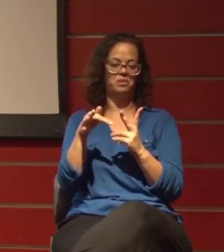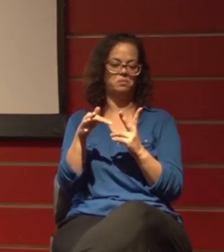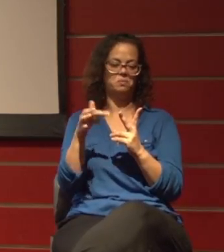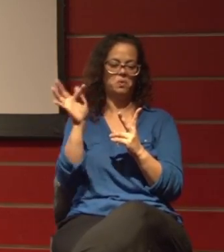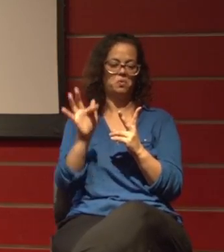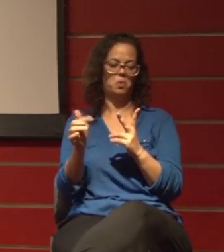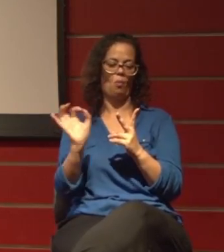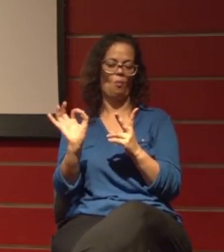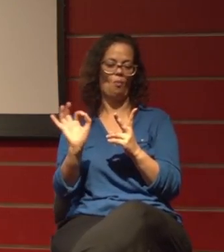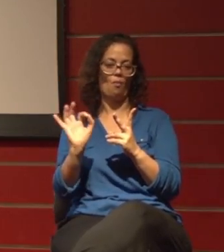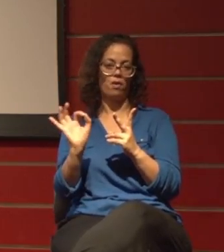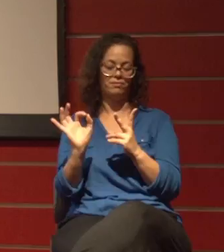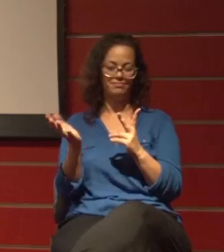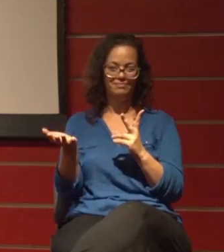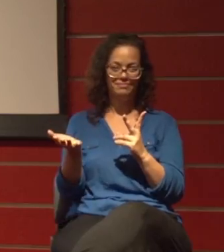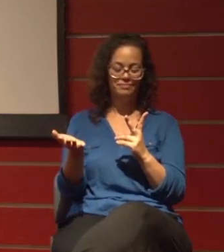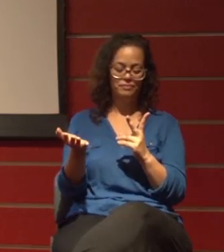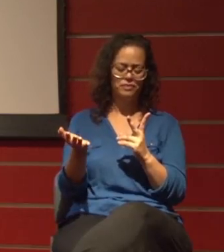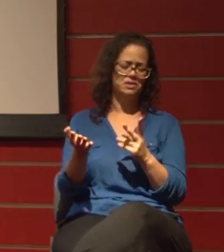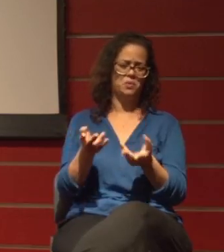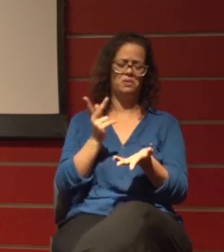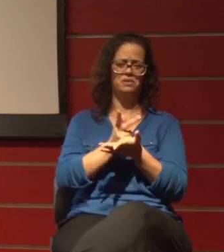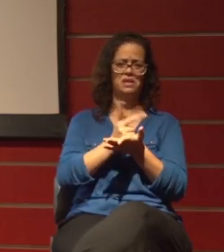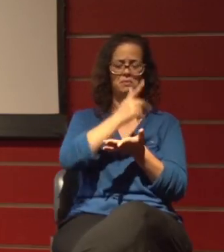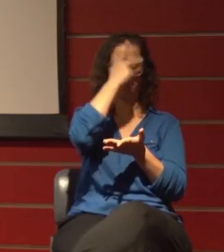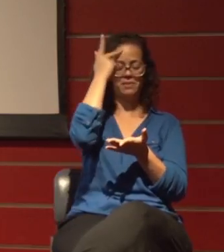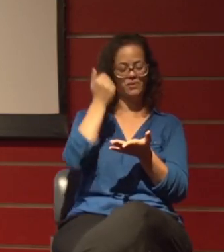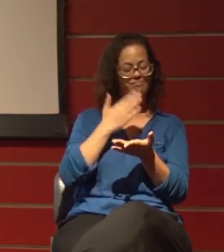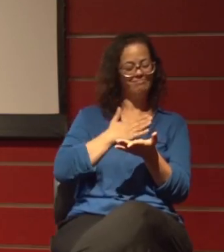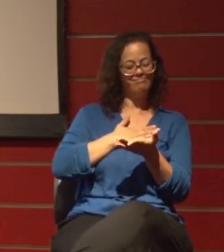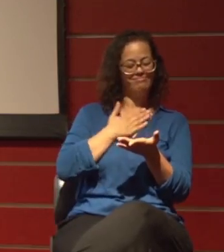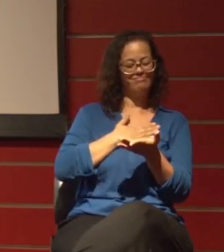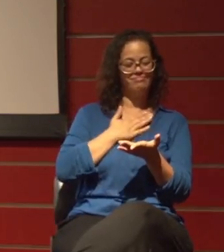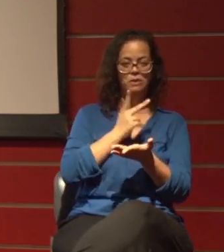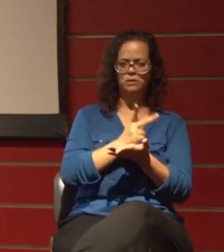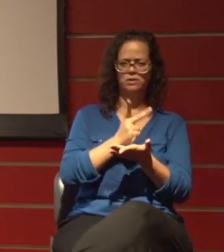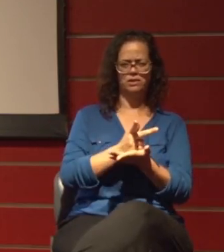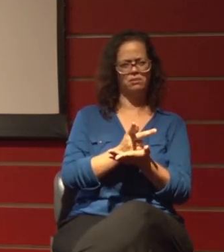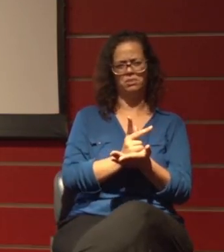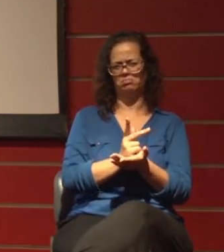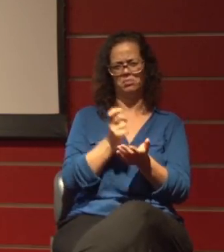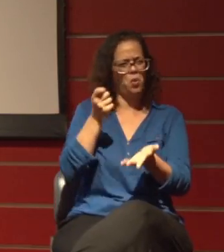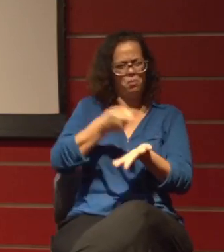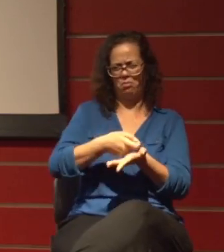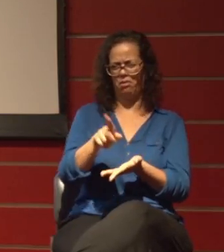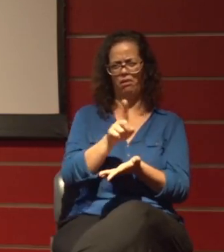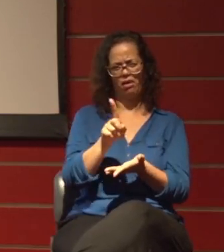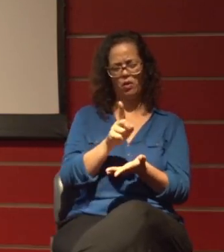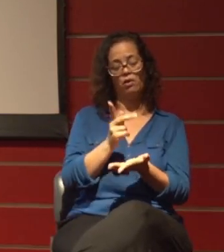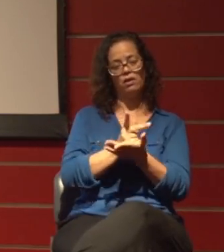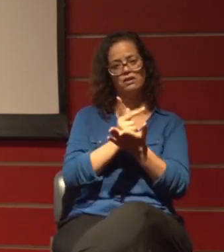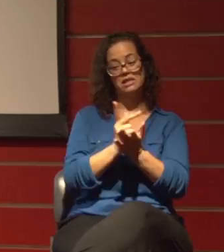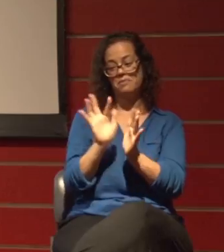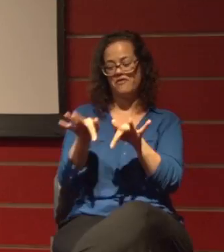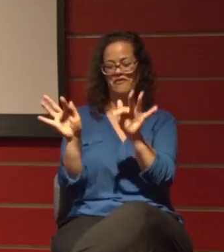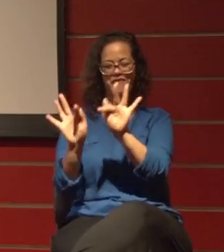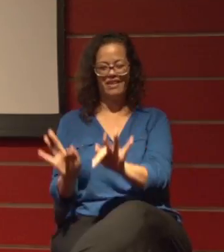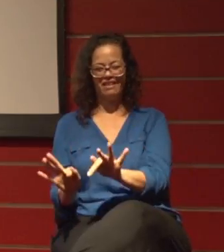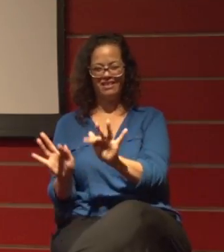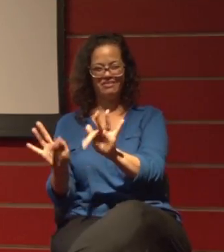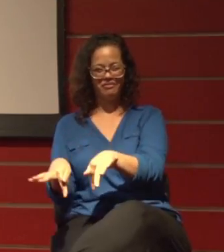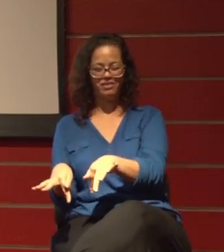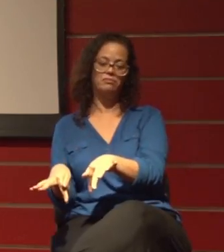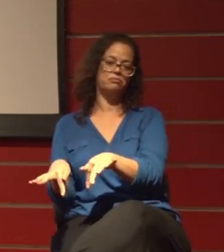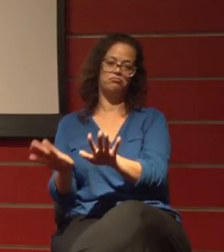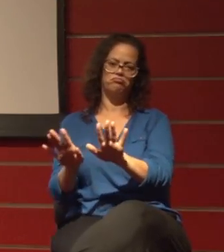não tem que agradar sempre o leitor ou espectador dando para ele né um final feliz ou ele ou seja ele pode terminar o